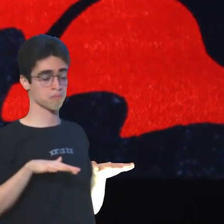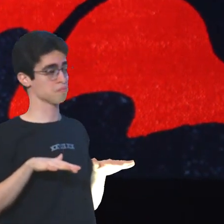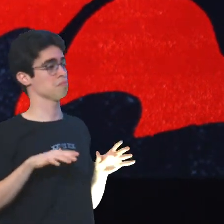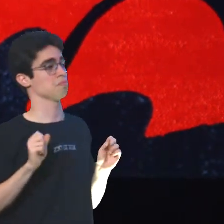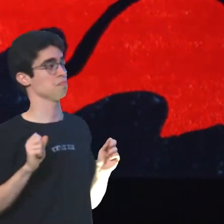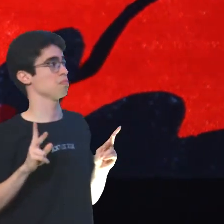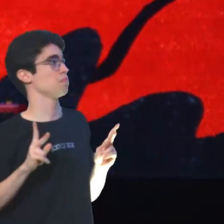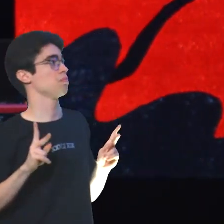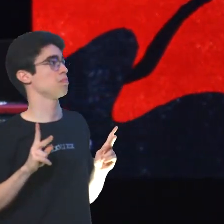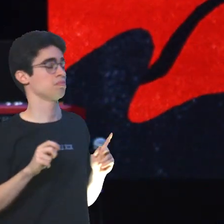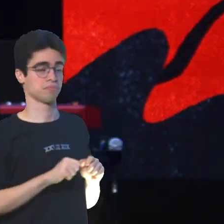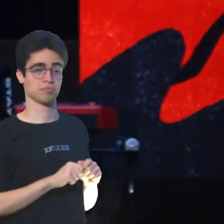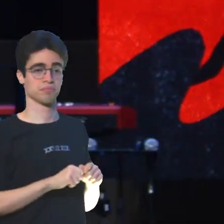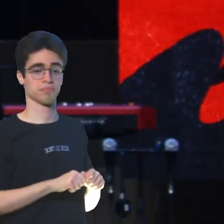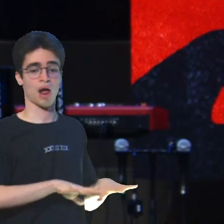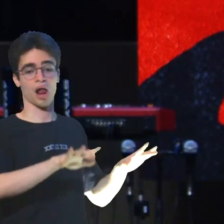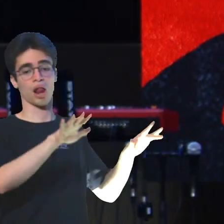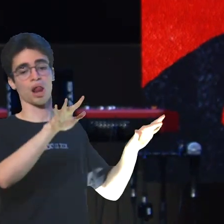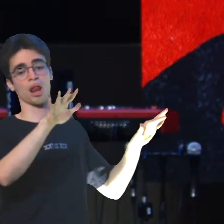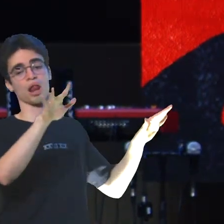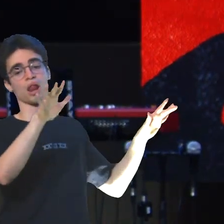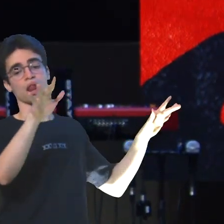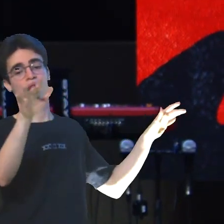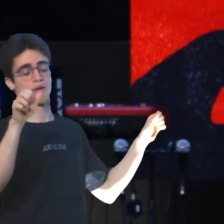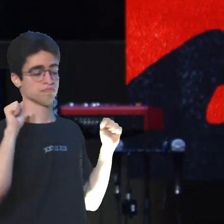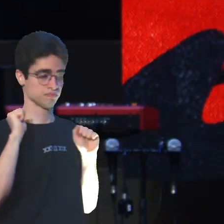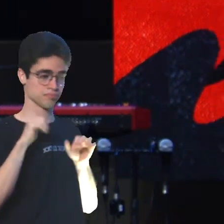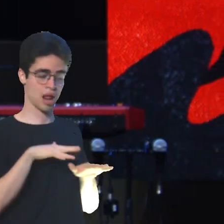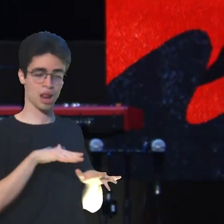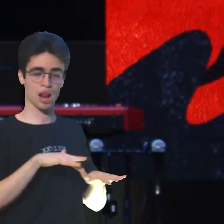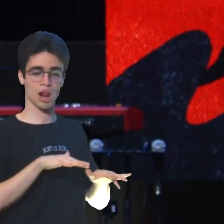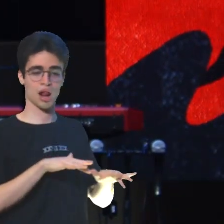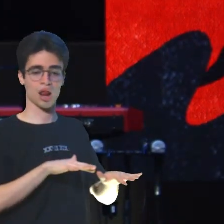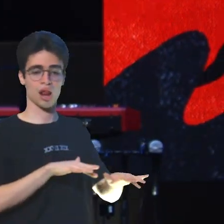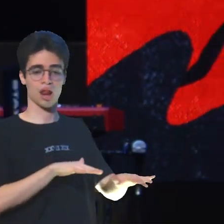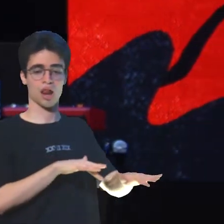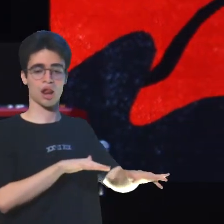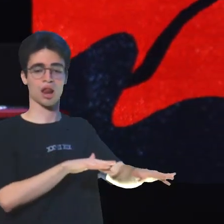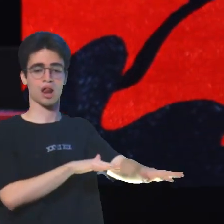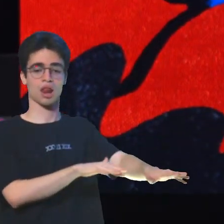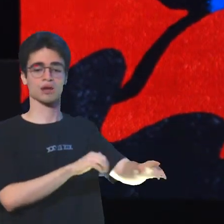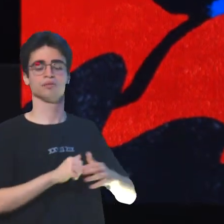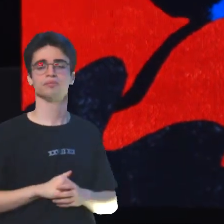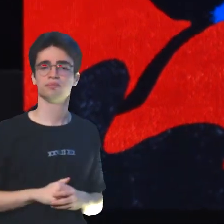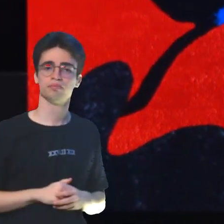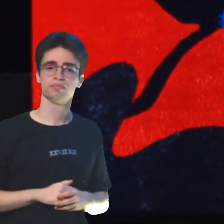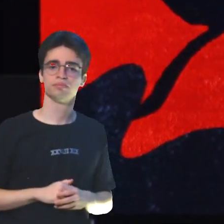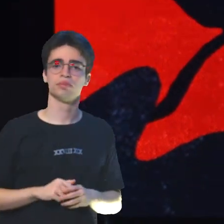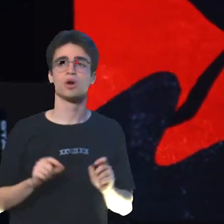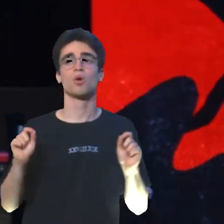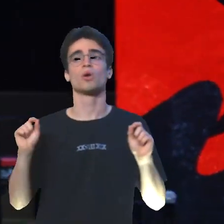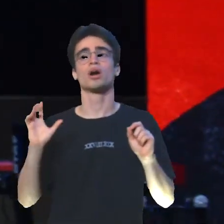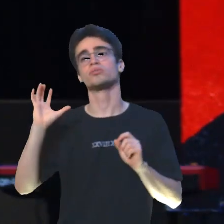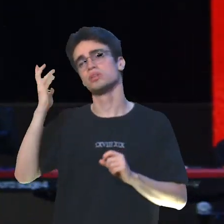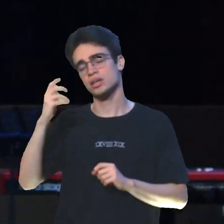ok, né? O mar se abriu, bora passar. Por que acontece?